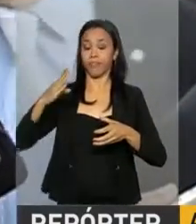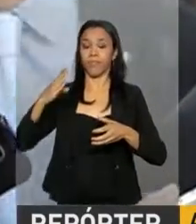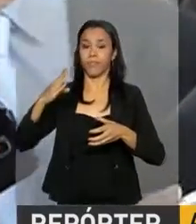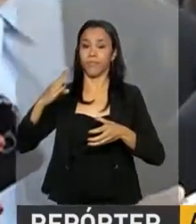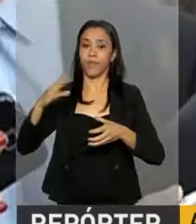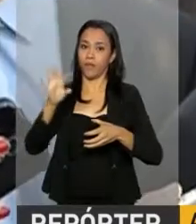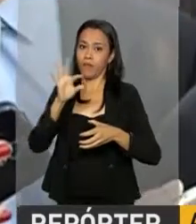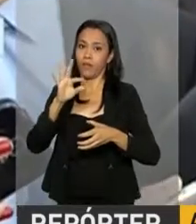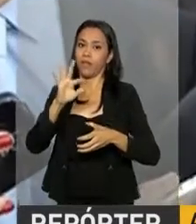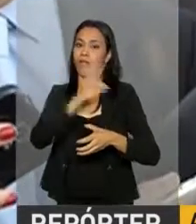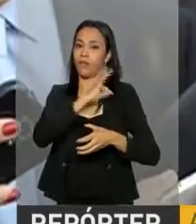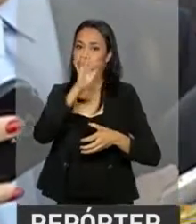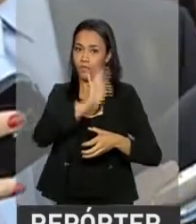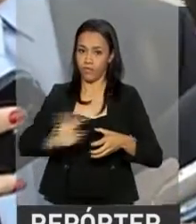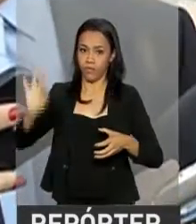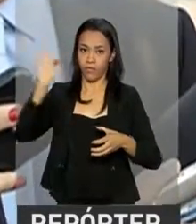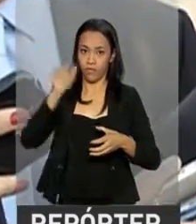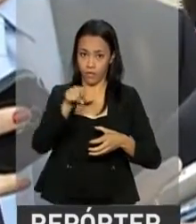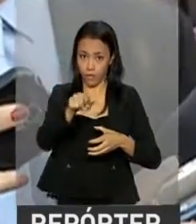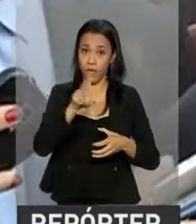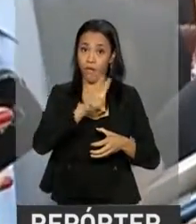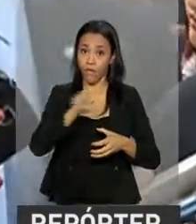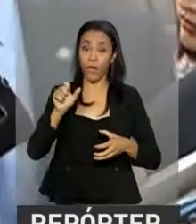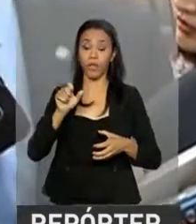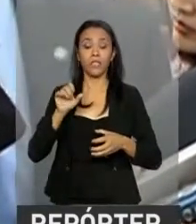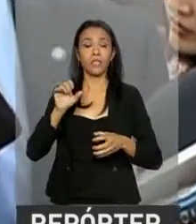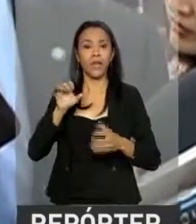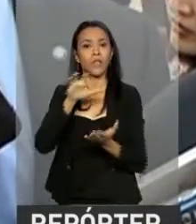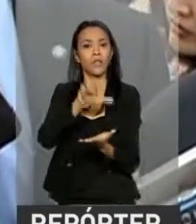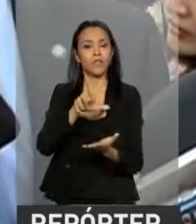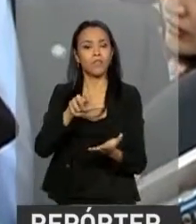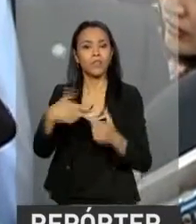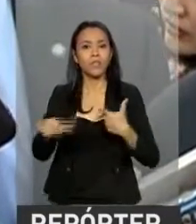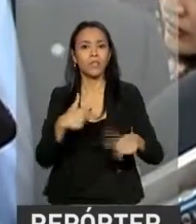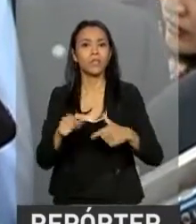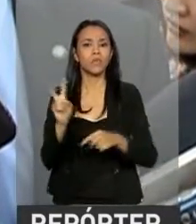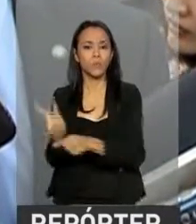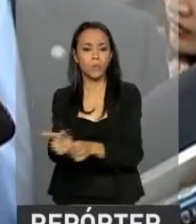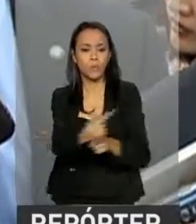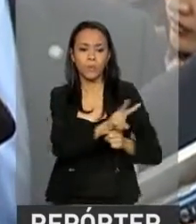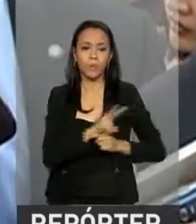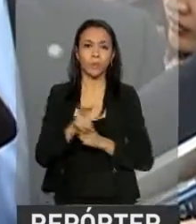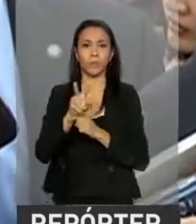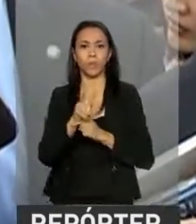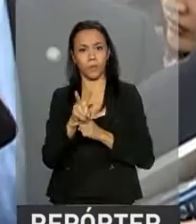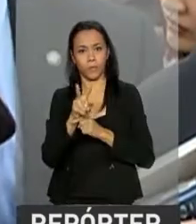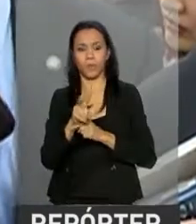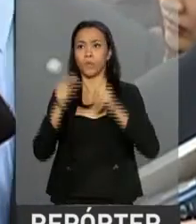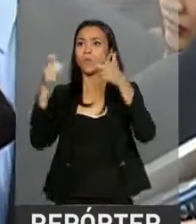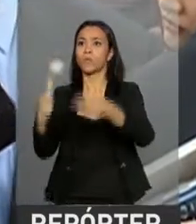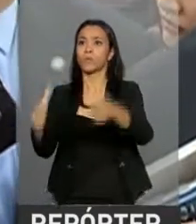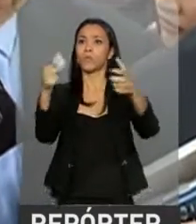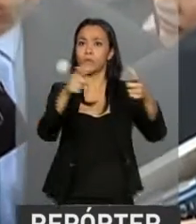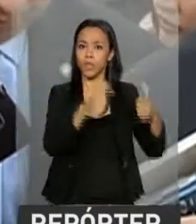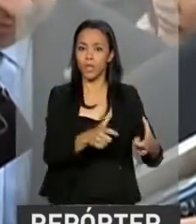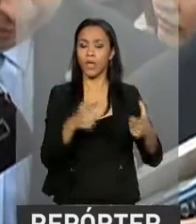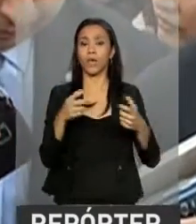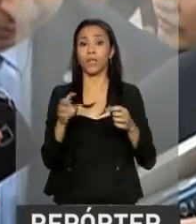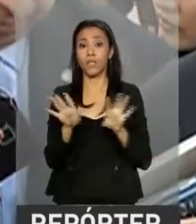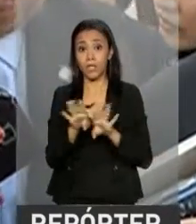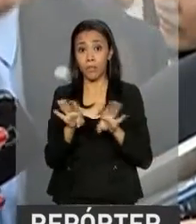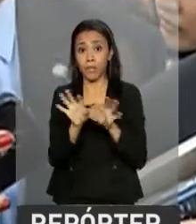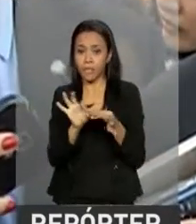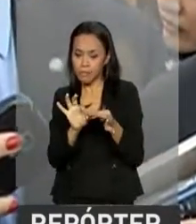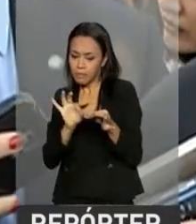instalações públicas assume não só a segurança patrimonial das suas instalações mas também o perímetro e